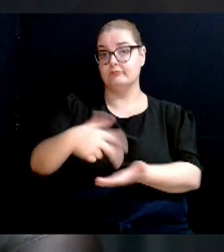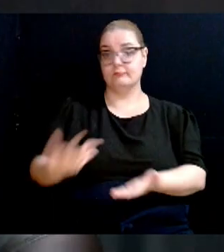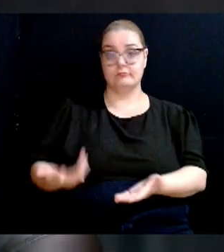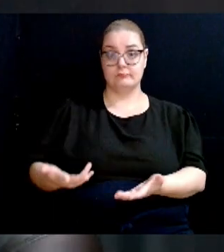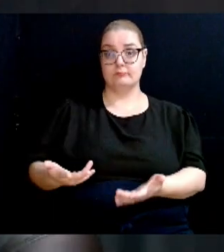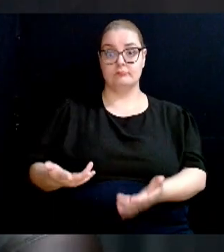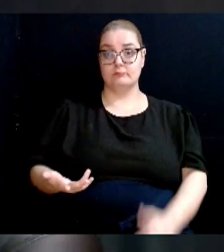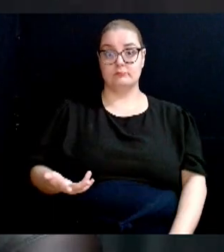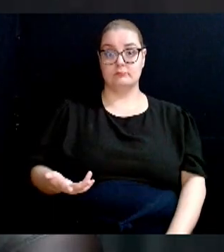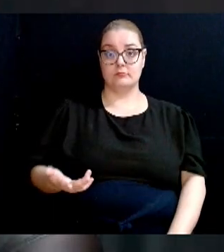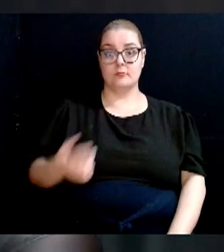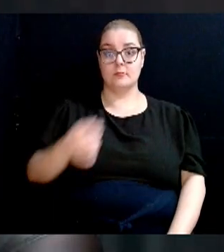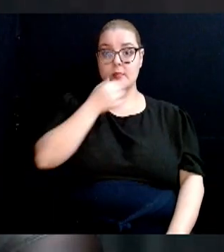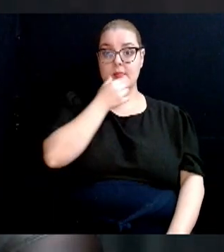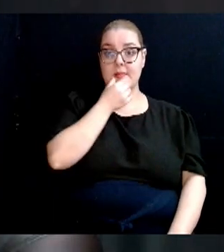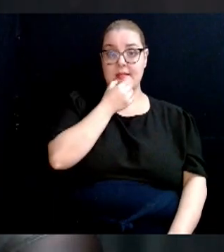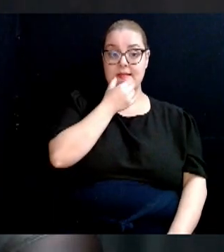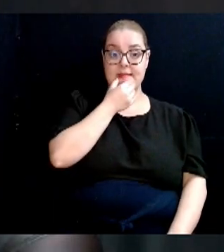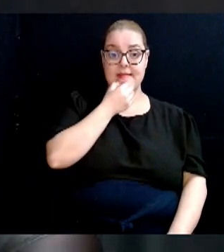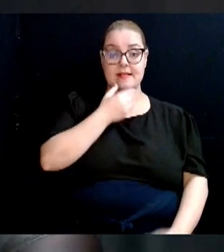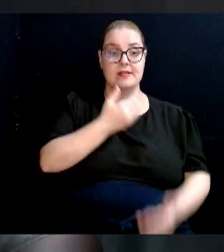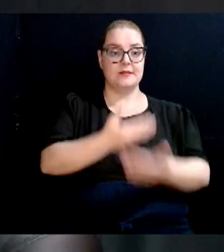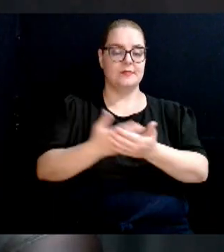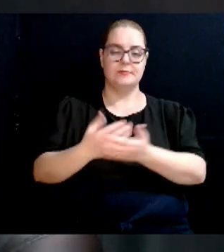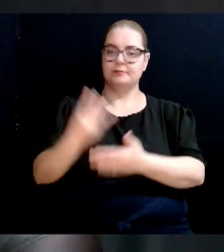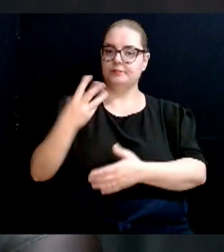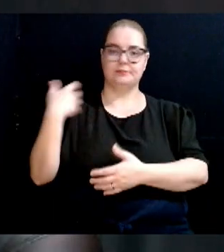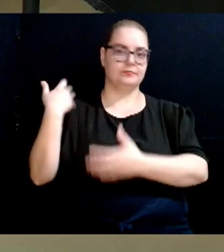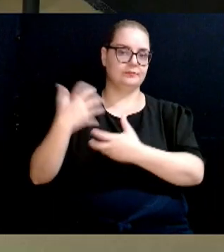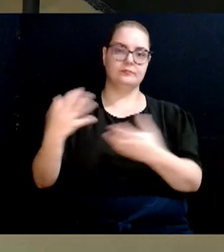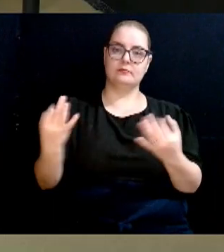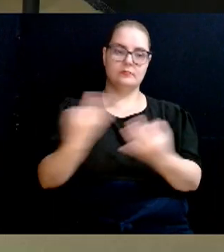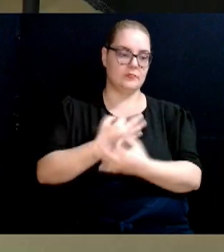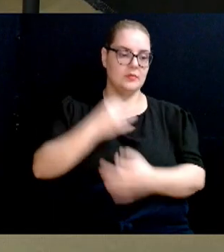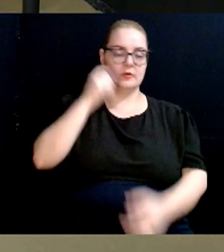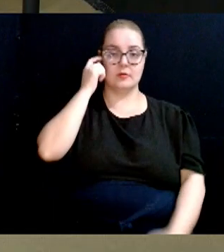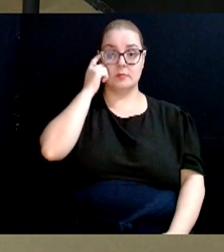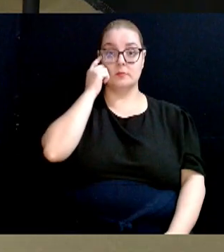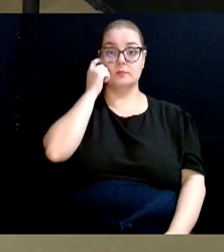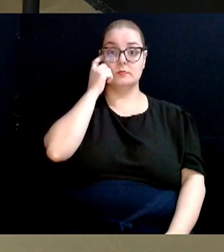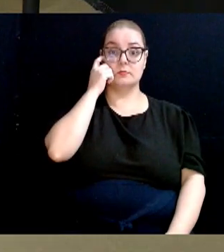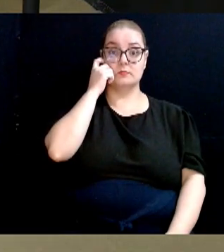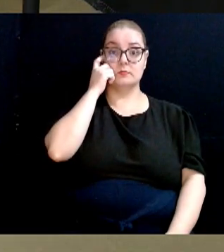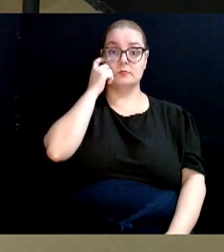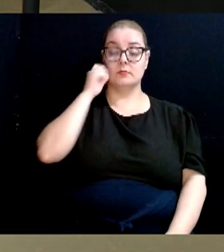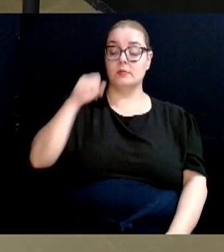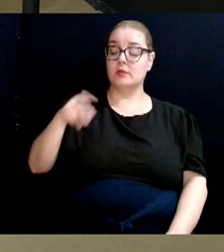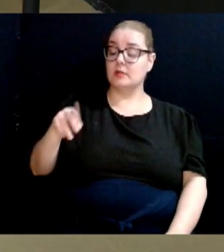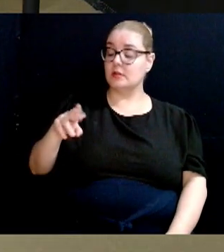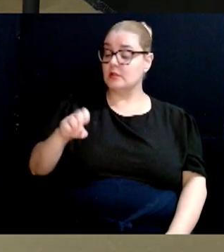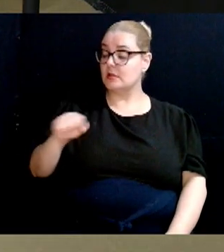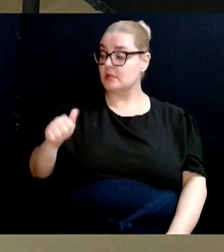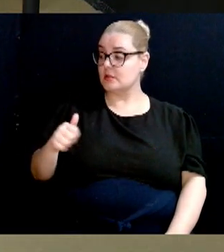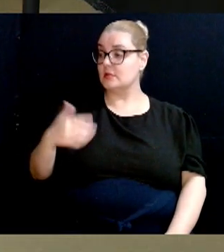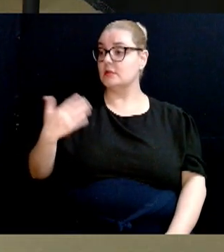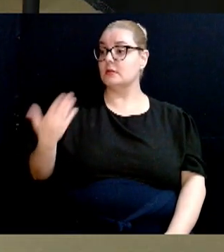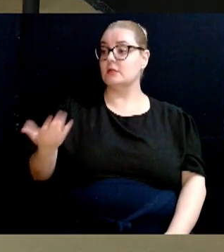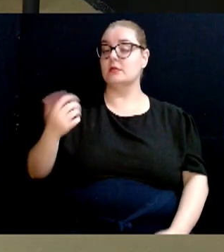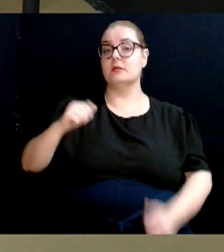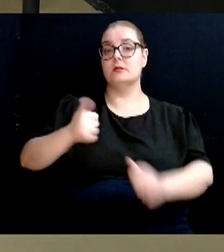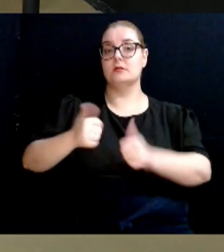esse estudo na terceira idade, assim, é sensacional. Muito bem. Andresa, na sua avaliação, como é que a sociedade ela